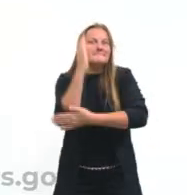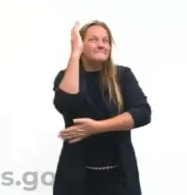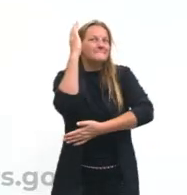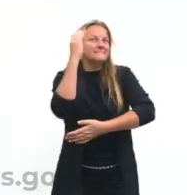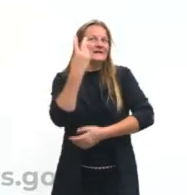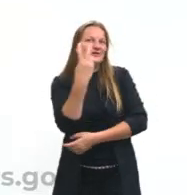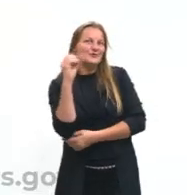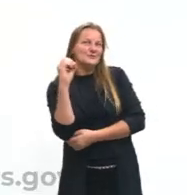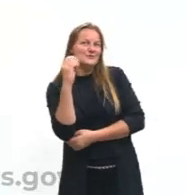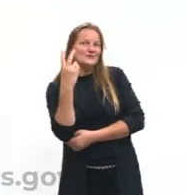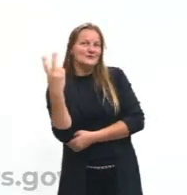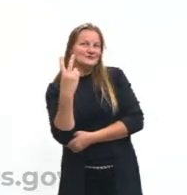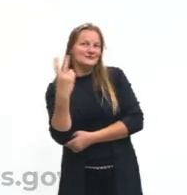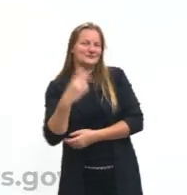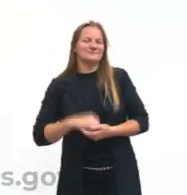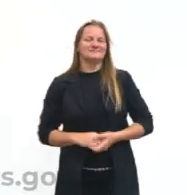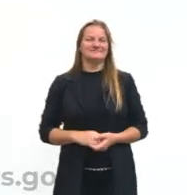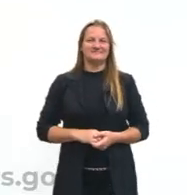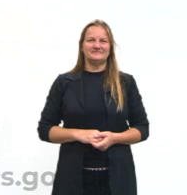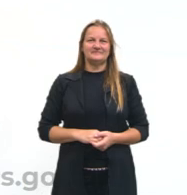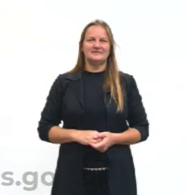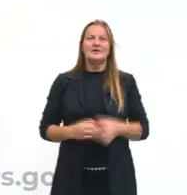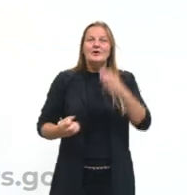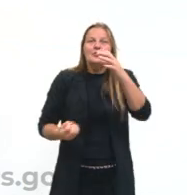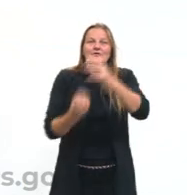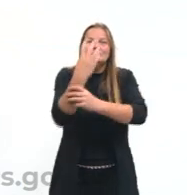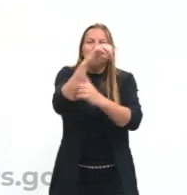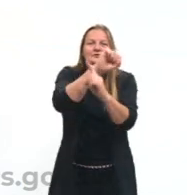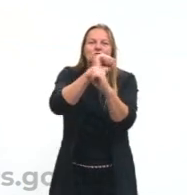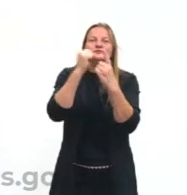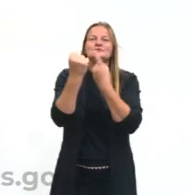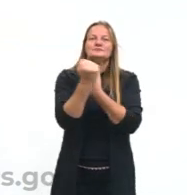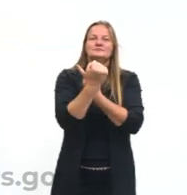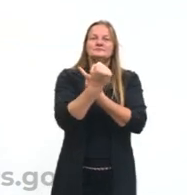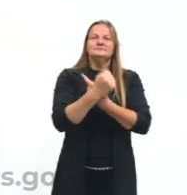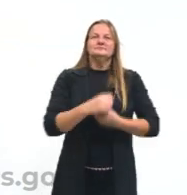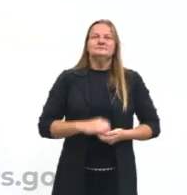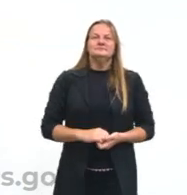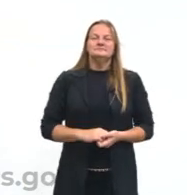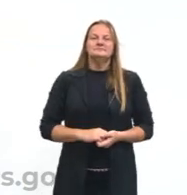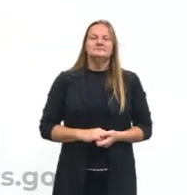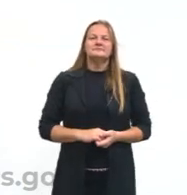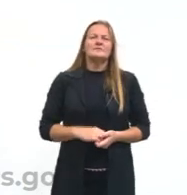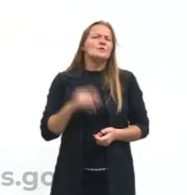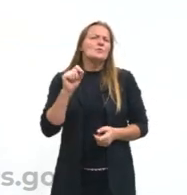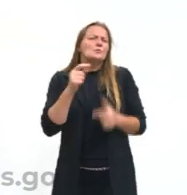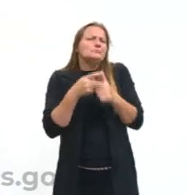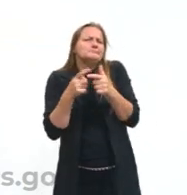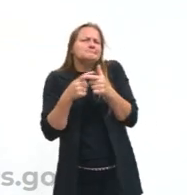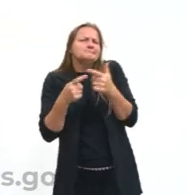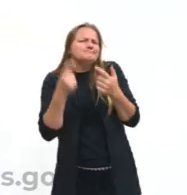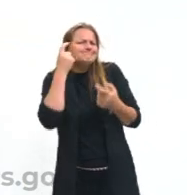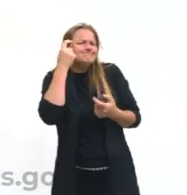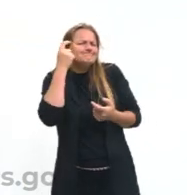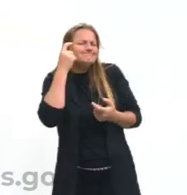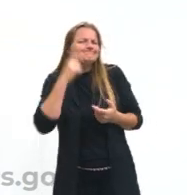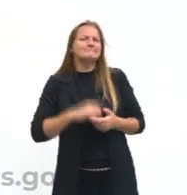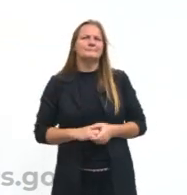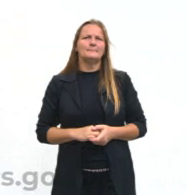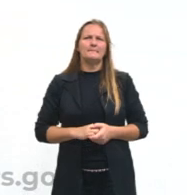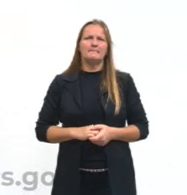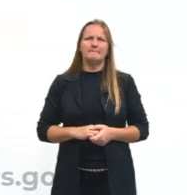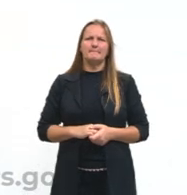passar e nem 2022 os e da sociologia nosso problema de hoje para introduzir na sala o